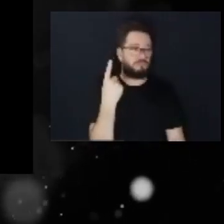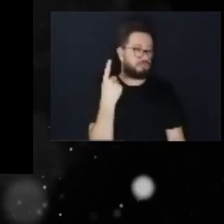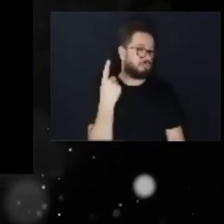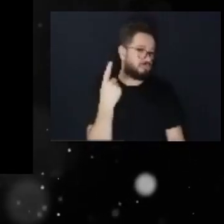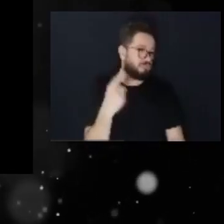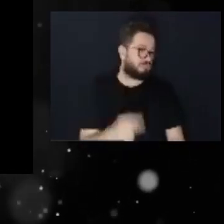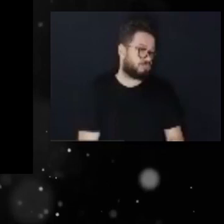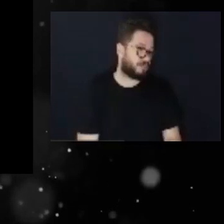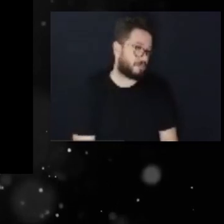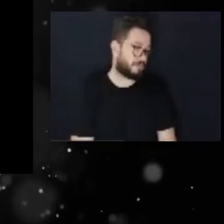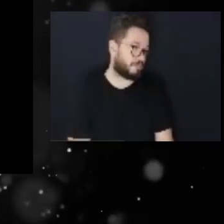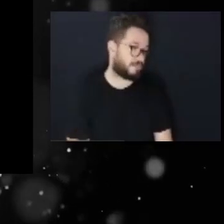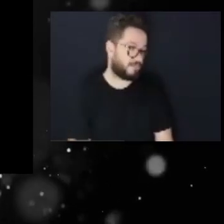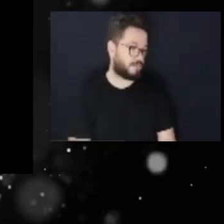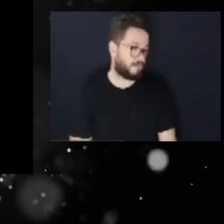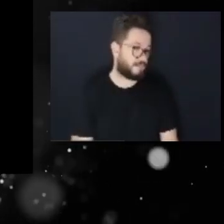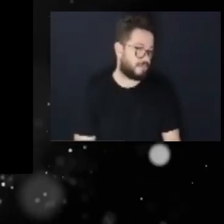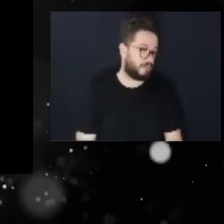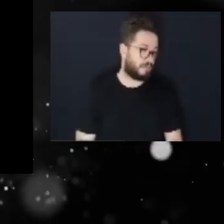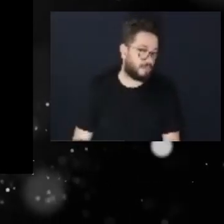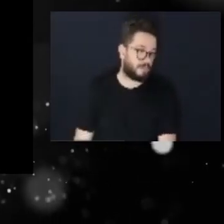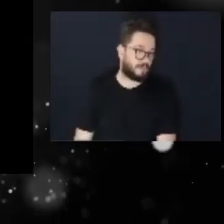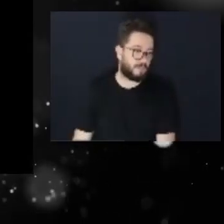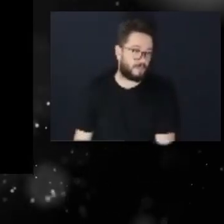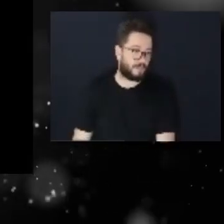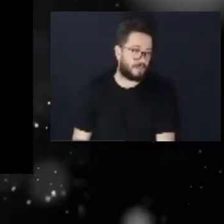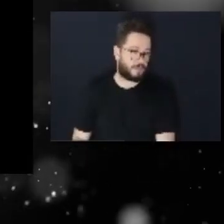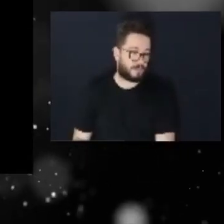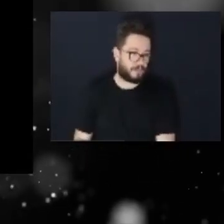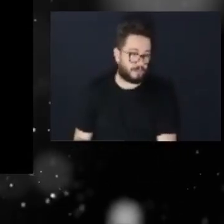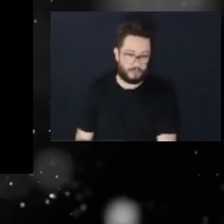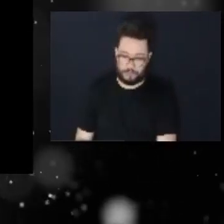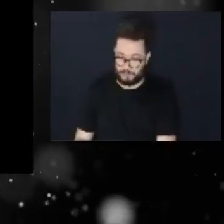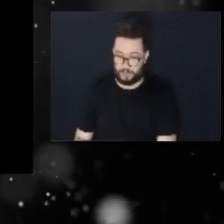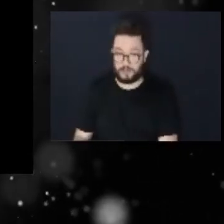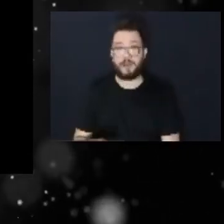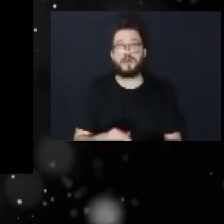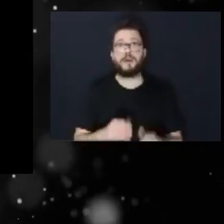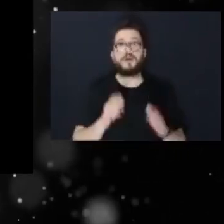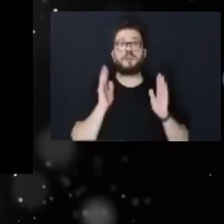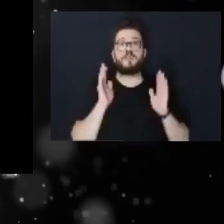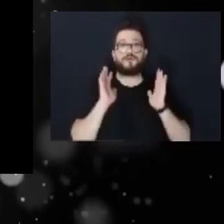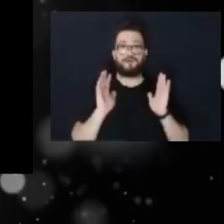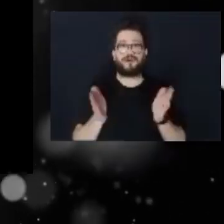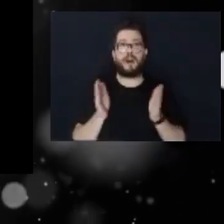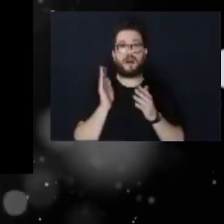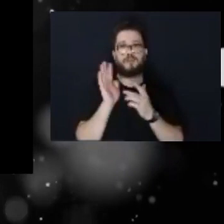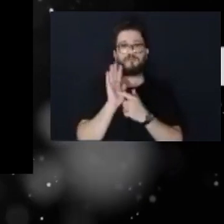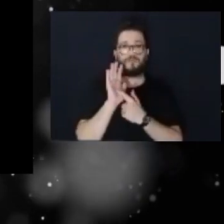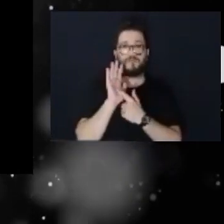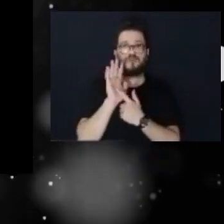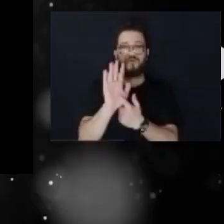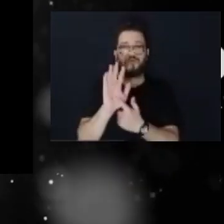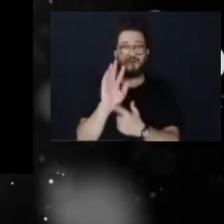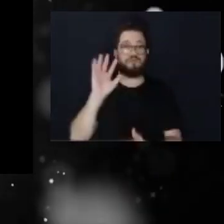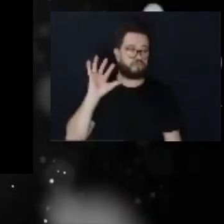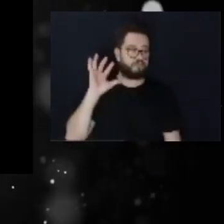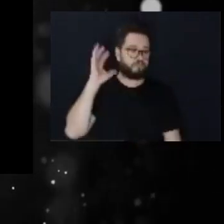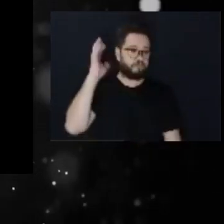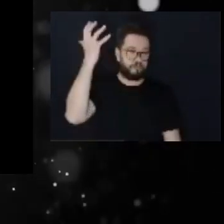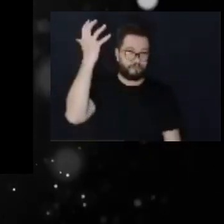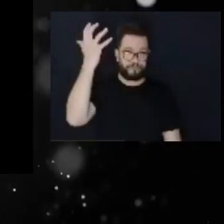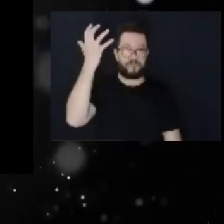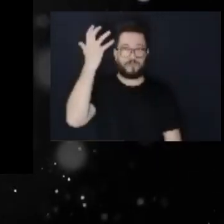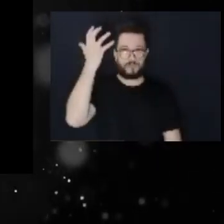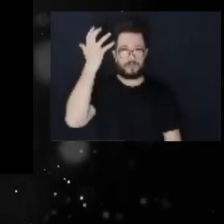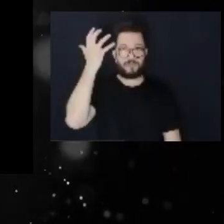Nós chegamos a fazer essa nota técnica de avaliação da situação para a pandemia e nós projetávamos para